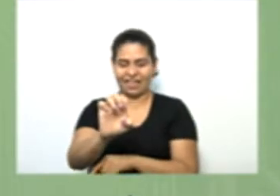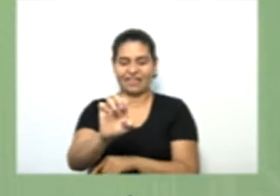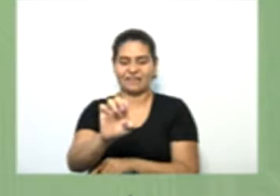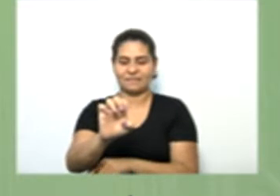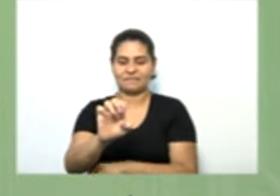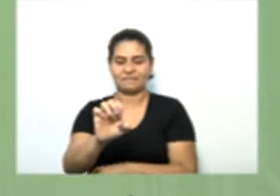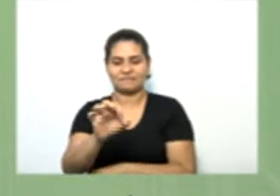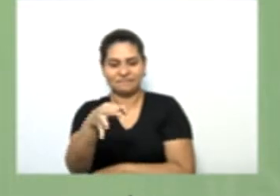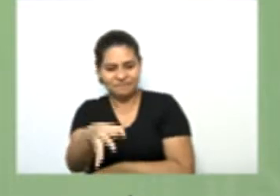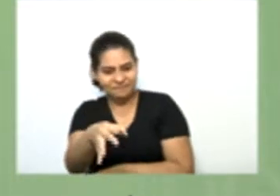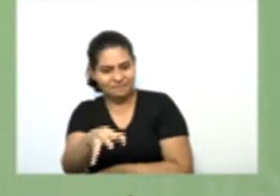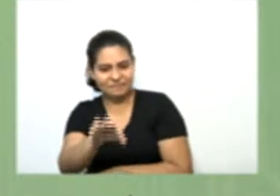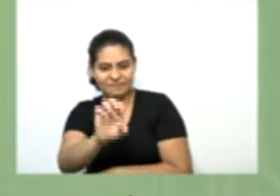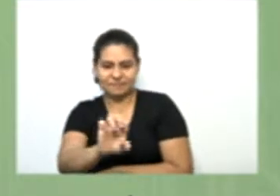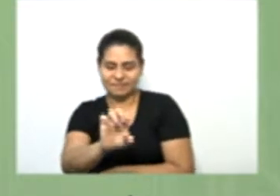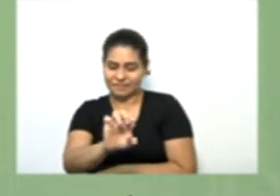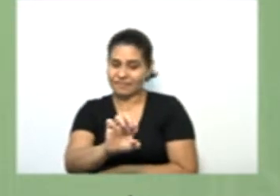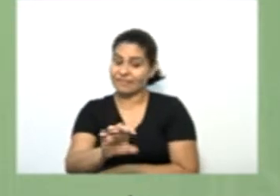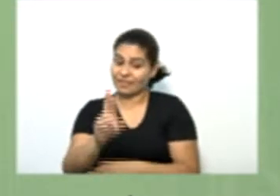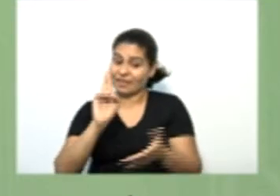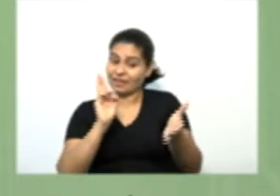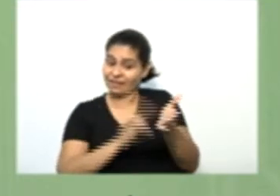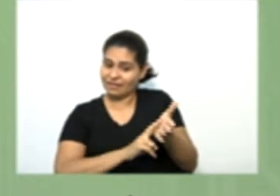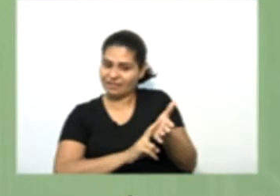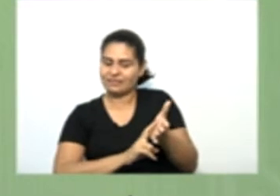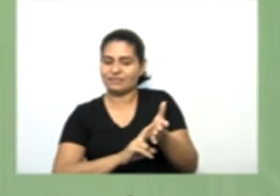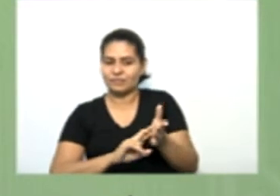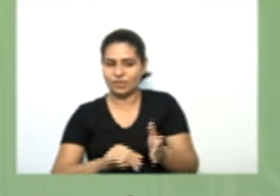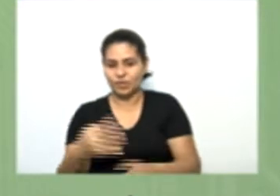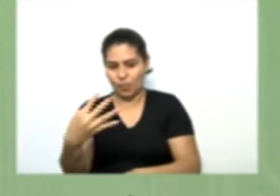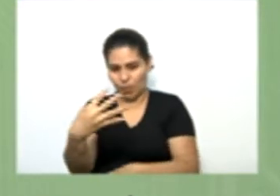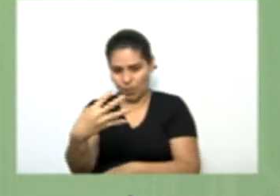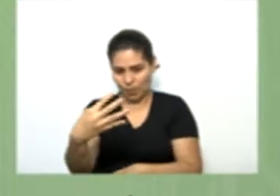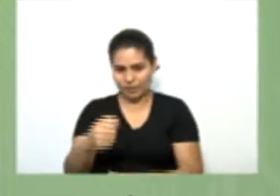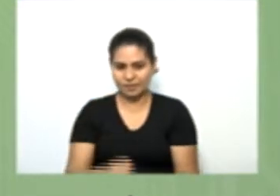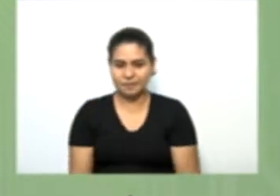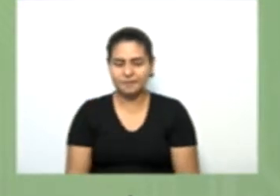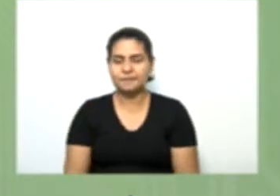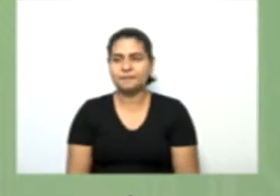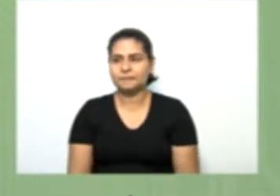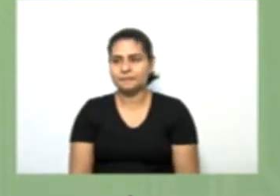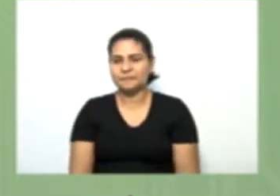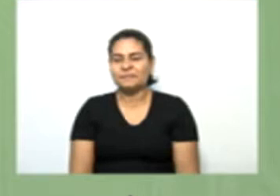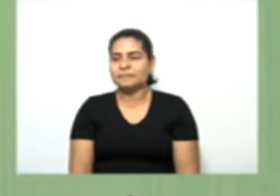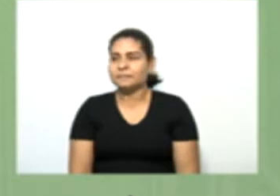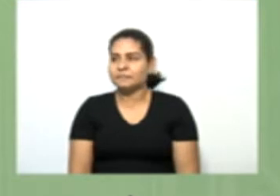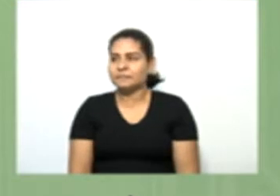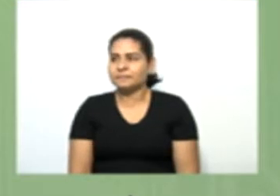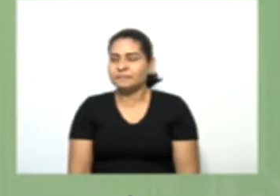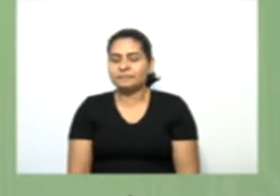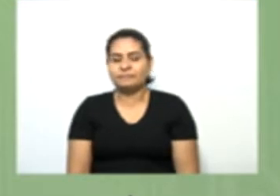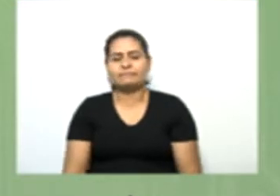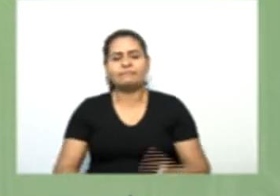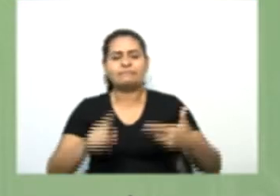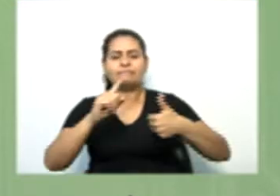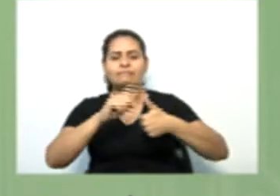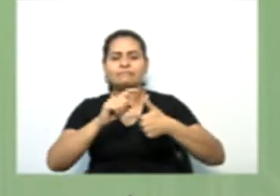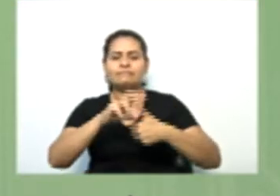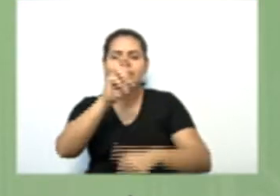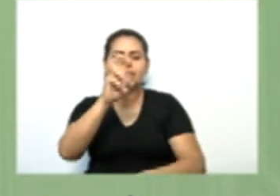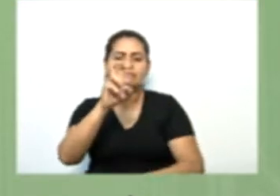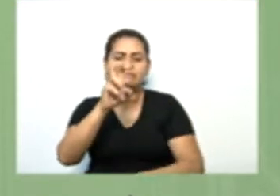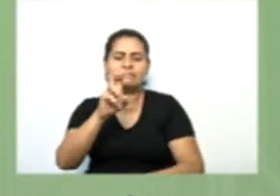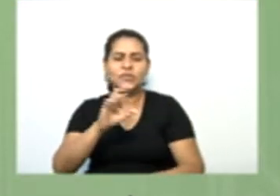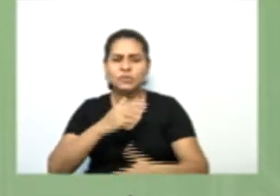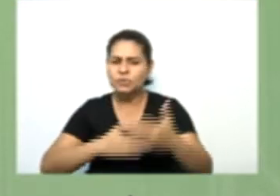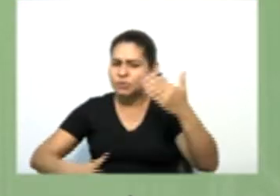alternativa E. Essa é a resposta da questão número 4. A quinta questão.